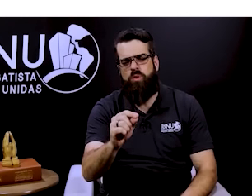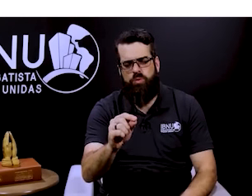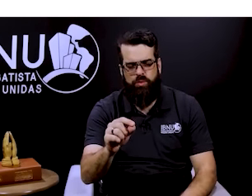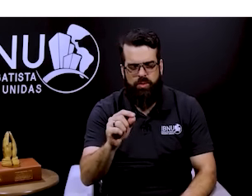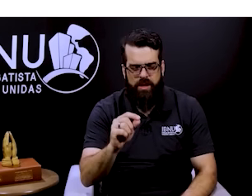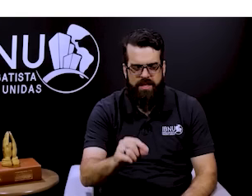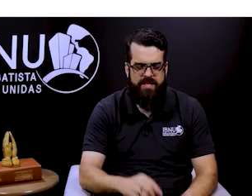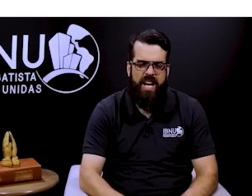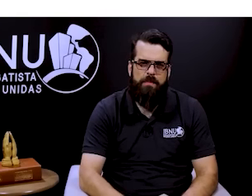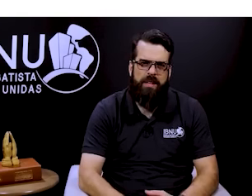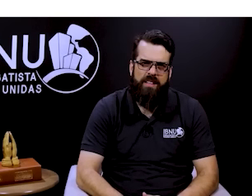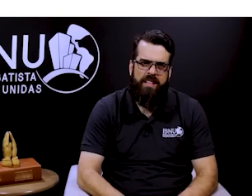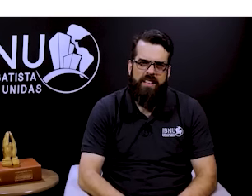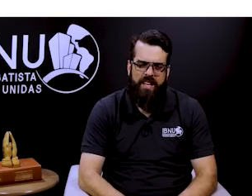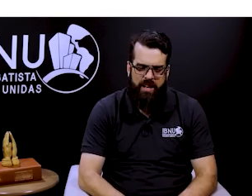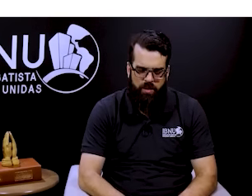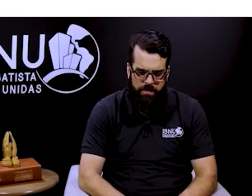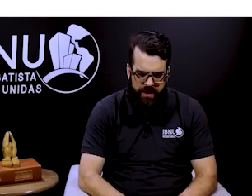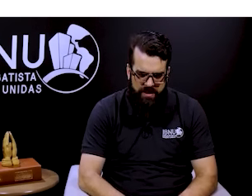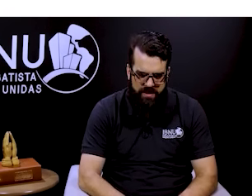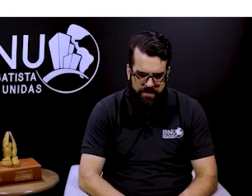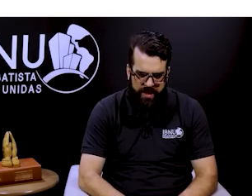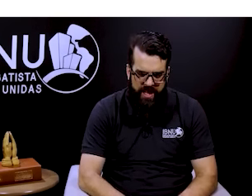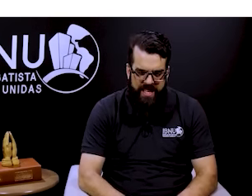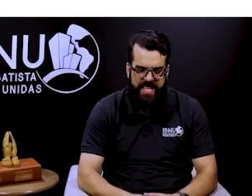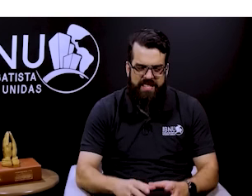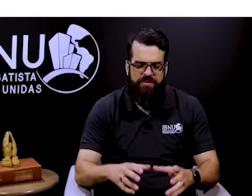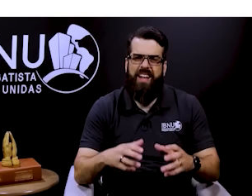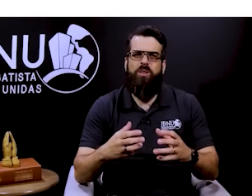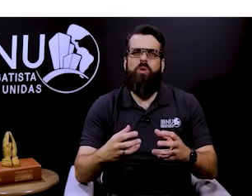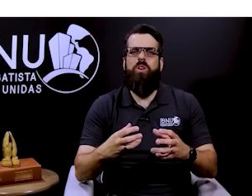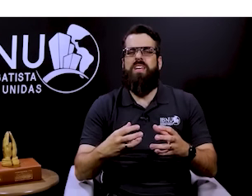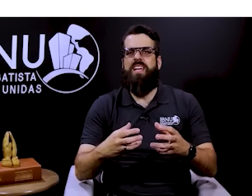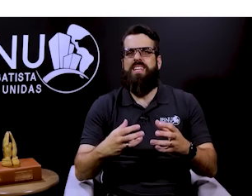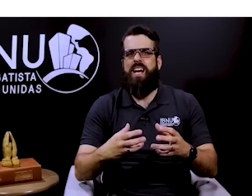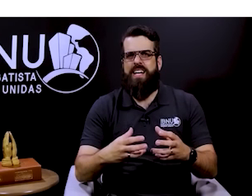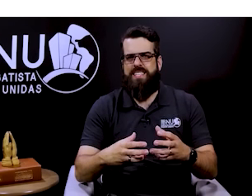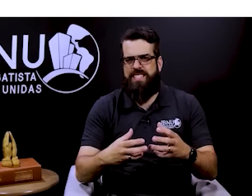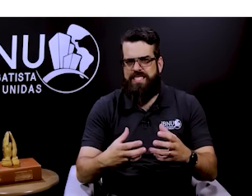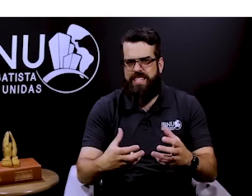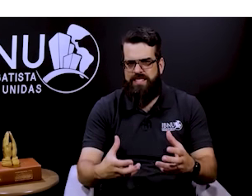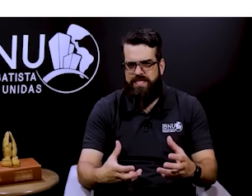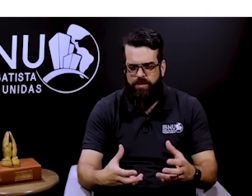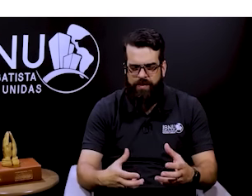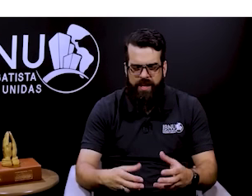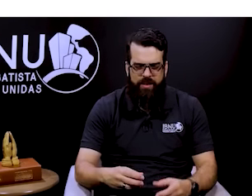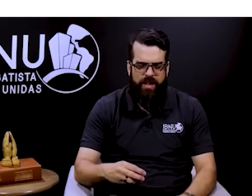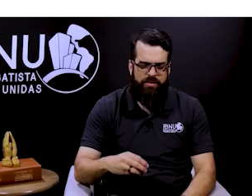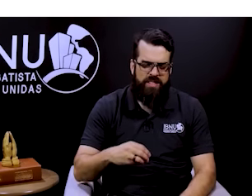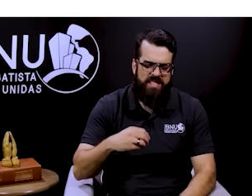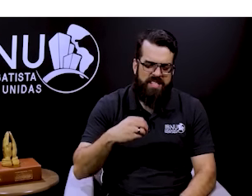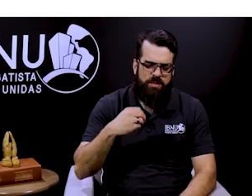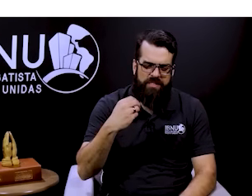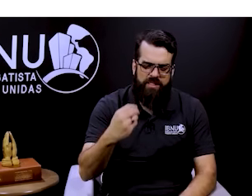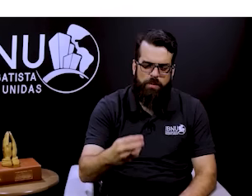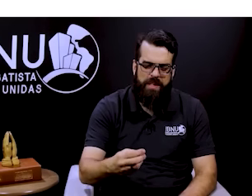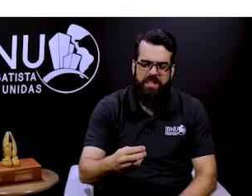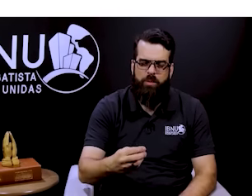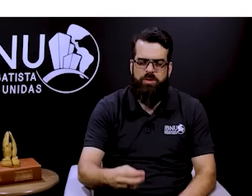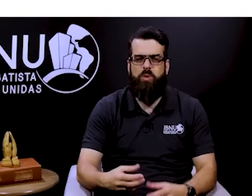o oculto, saiba e recompense. E esse valor que ele dá, essa descrição, não é? A